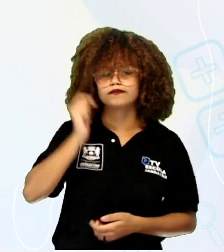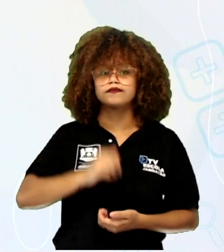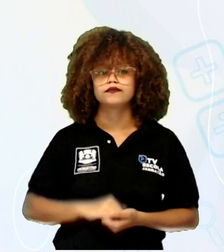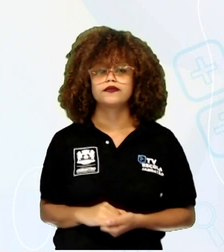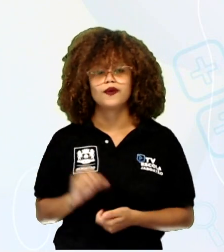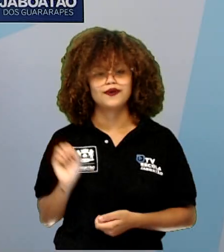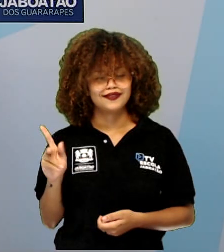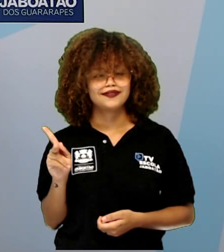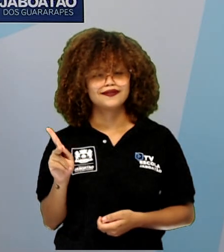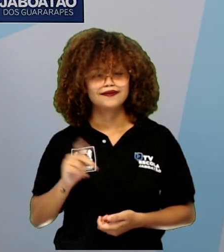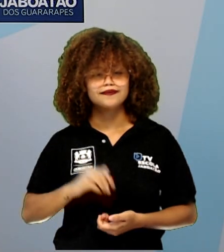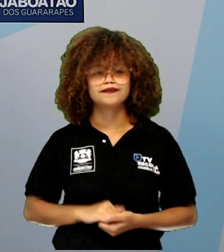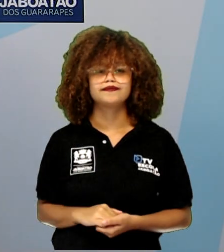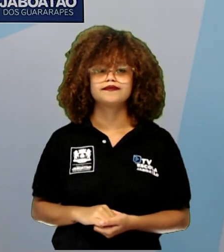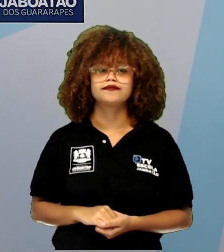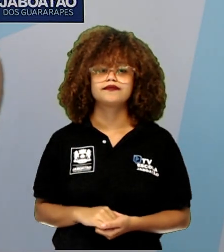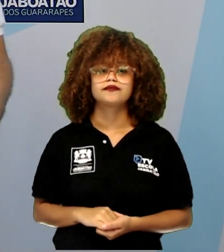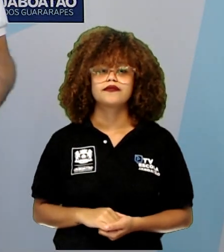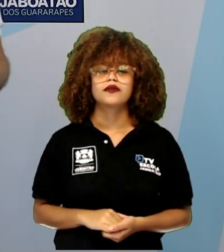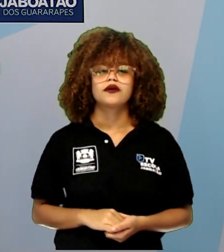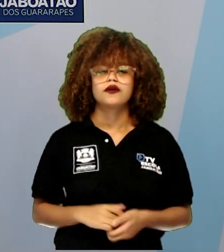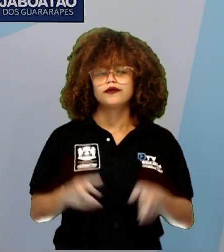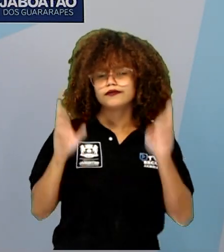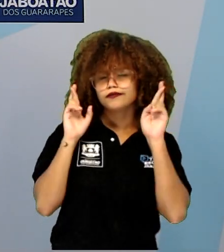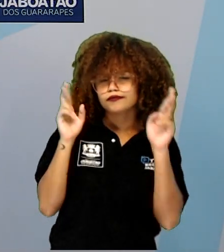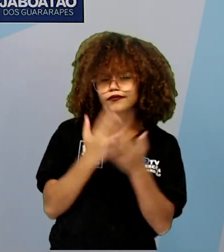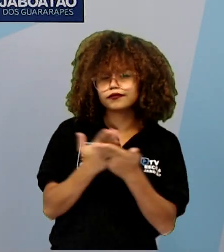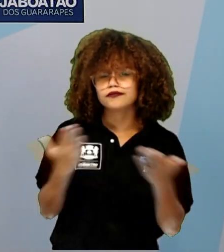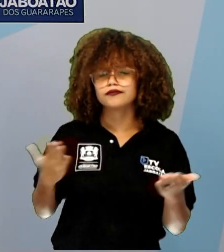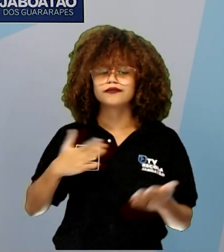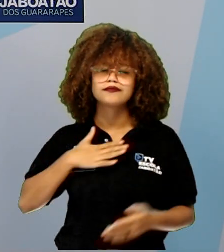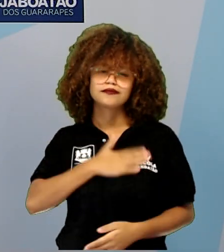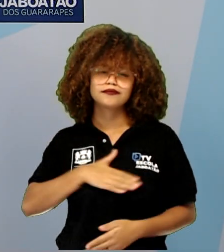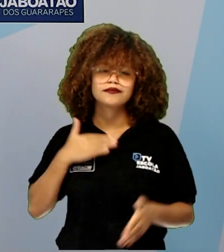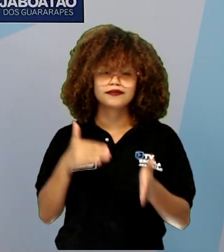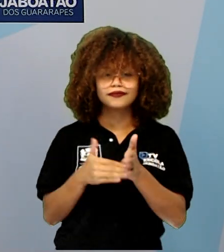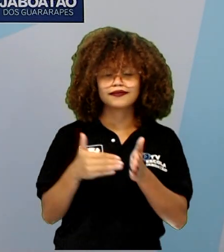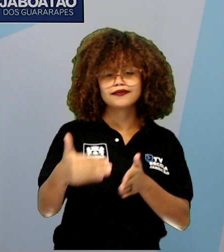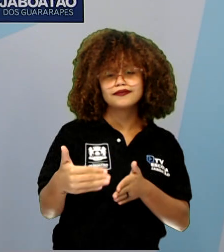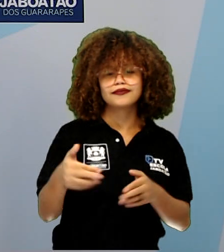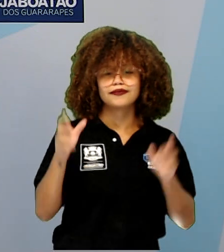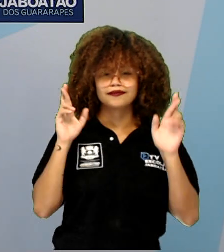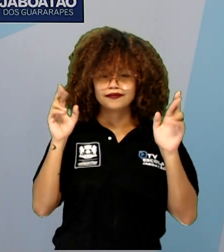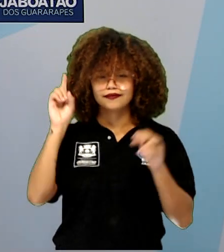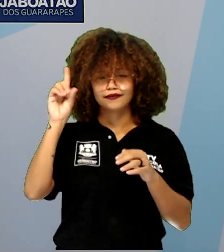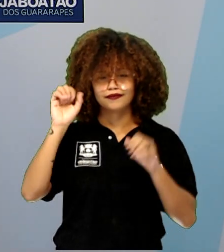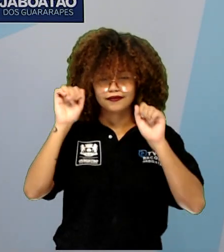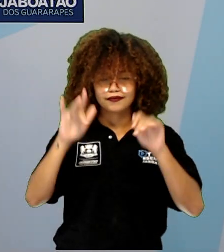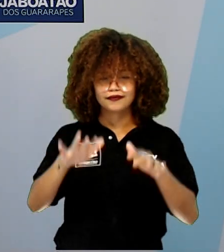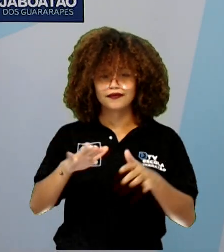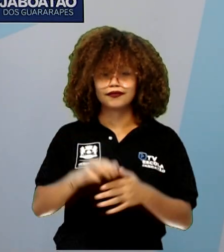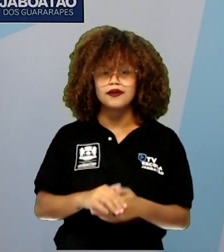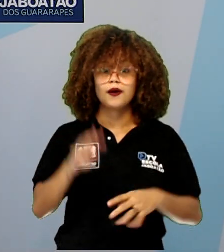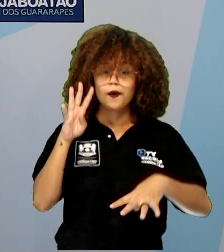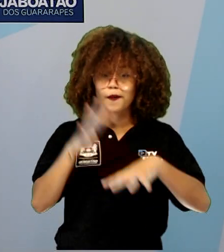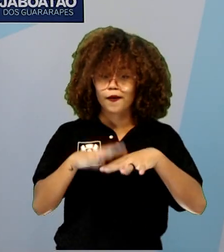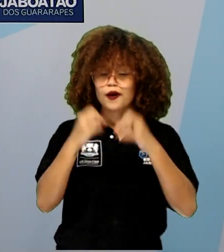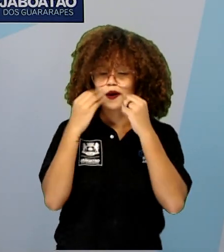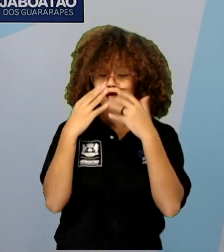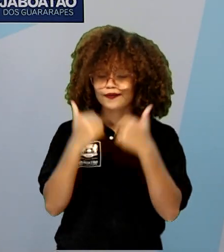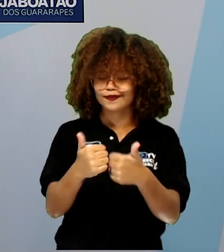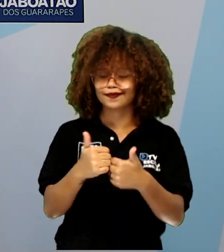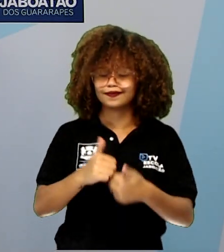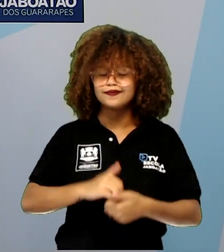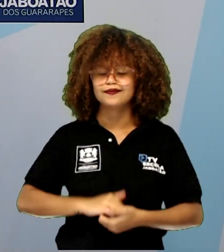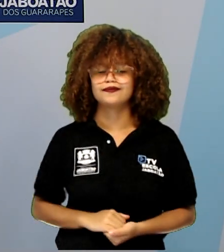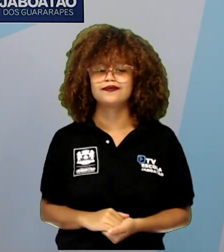equação beleza pessoal espero que vocês tenham gostado até a próxima se Deus quiser matemática é bom